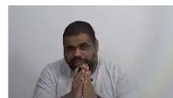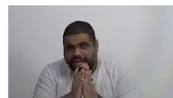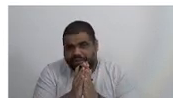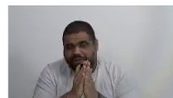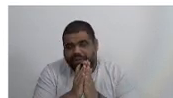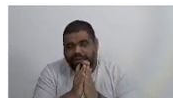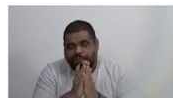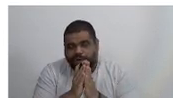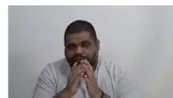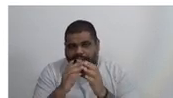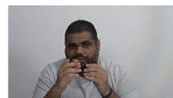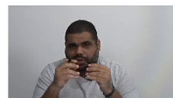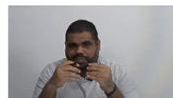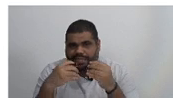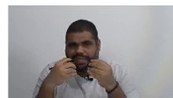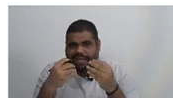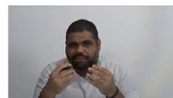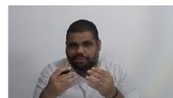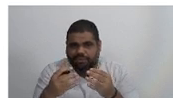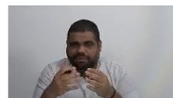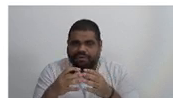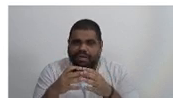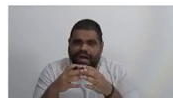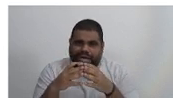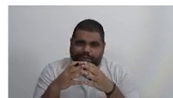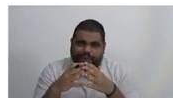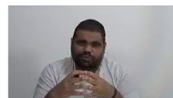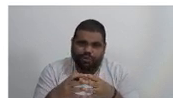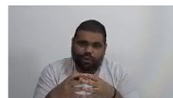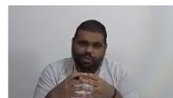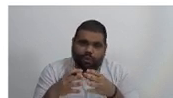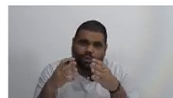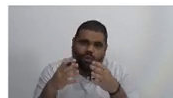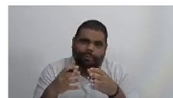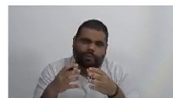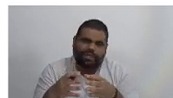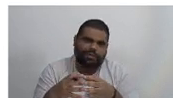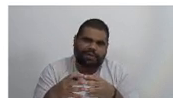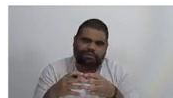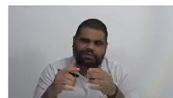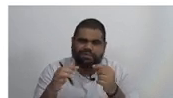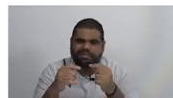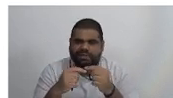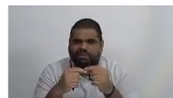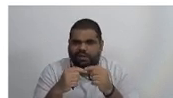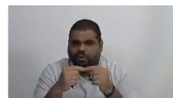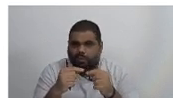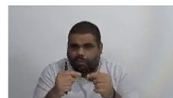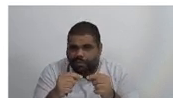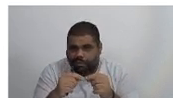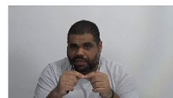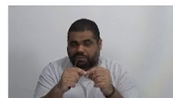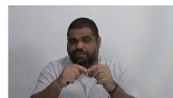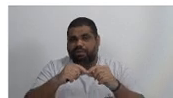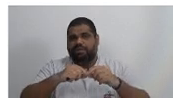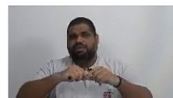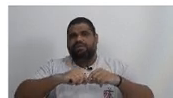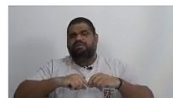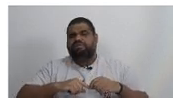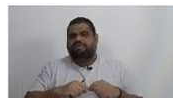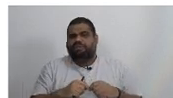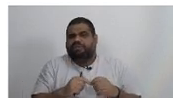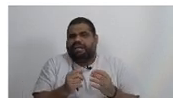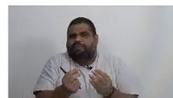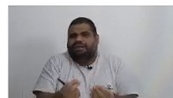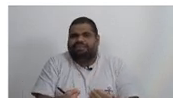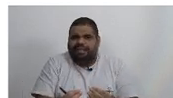evento fechado, porque nós queremos as pessoas com comprometimento. Se você não tem um comprometimento,